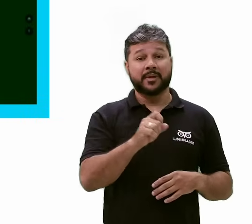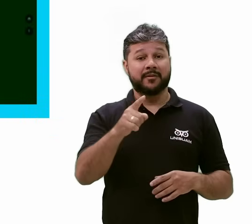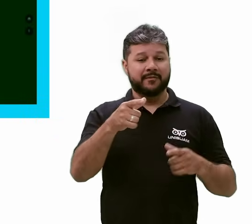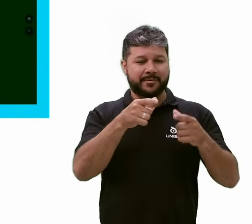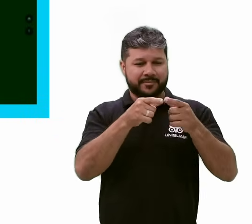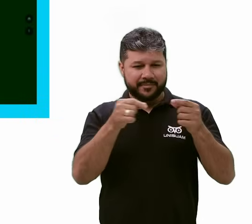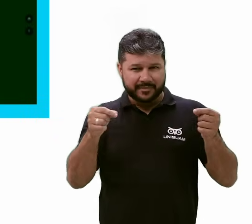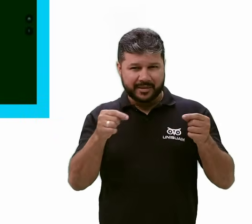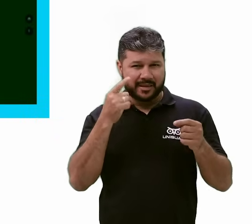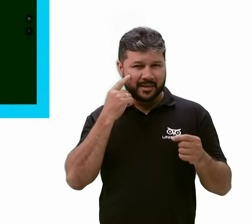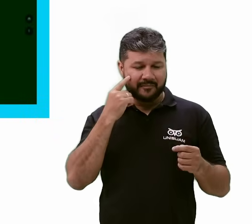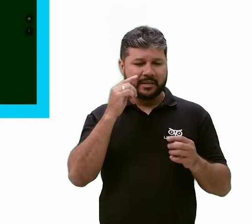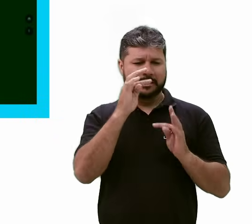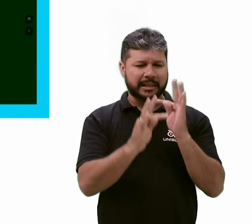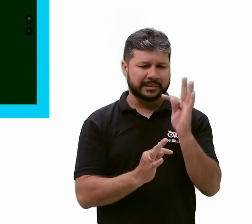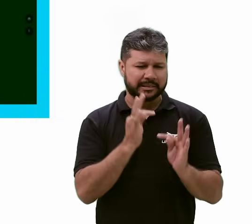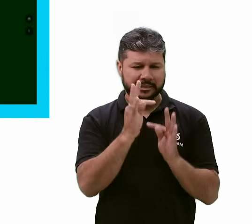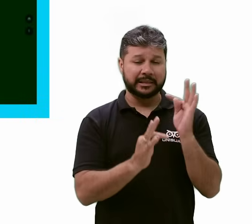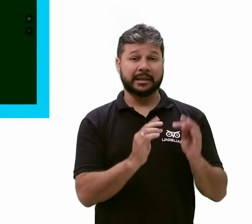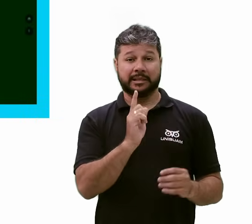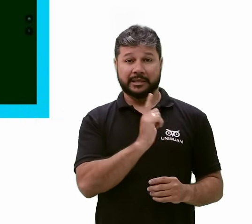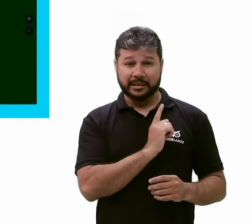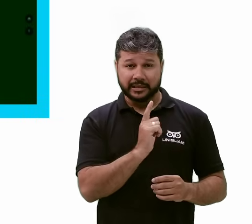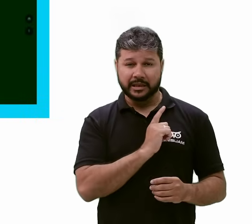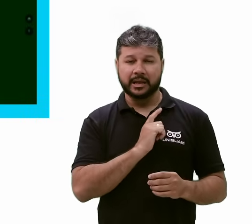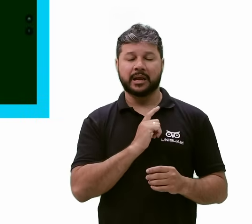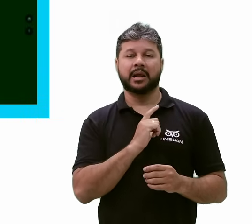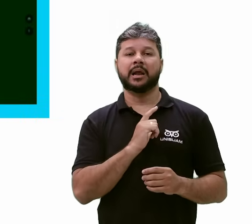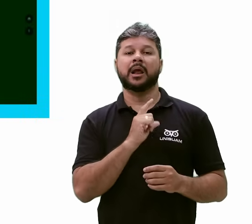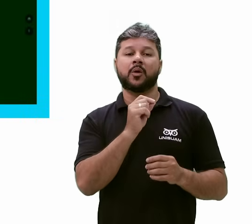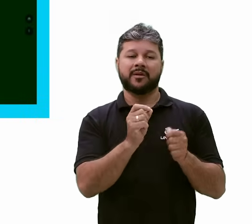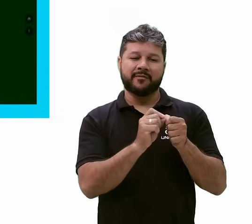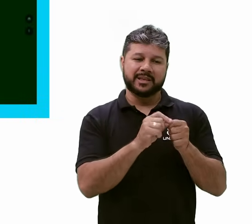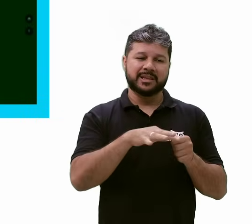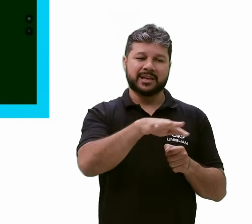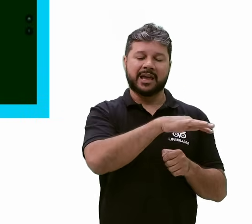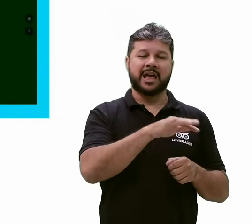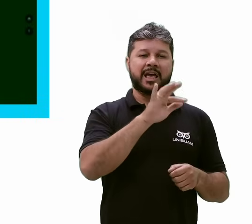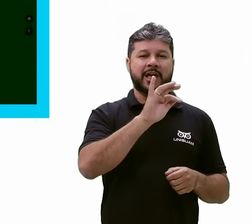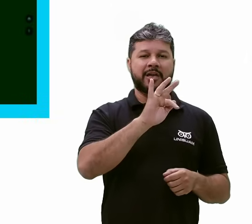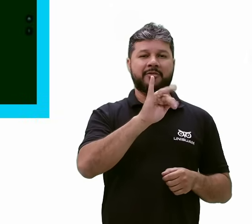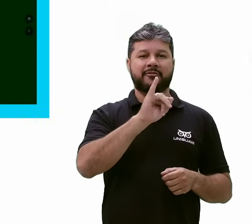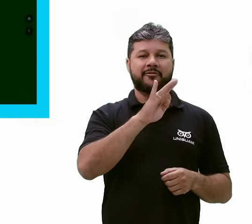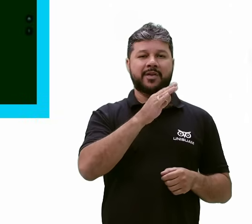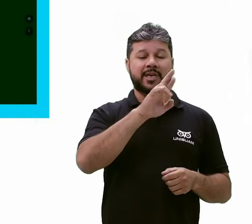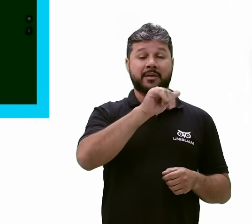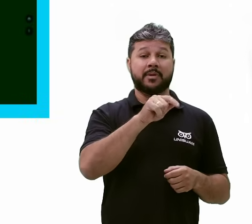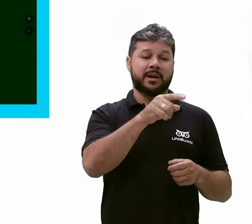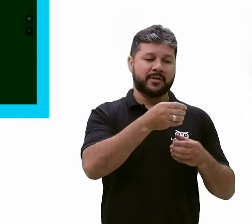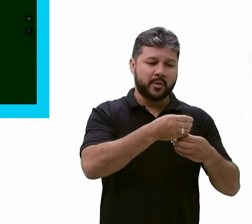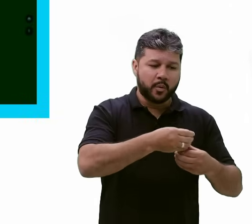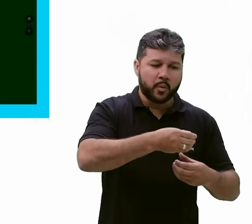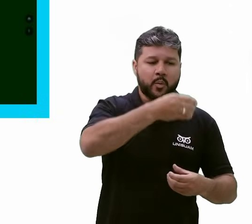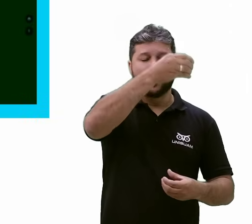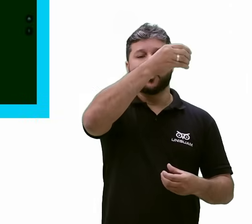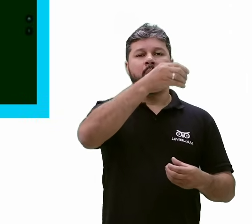quando ela é agronomicamente tratada para a produção de fibra, ela é diferente, né? Ela vai ter um